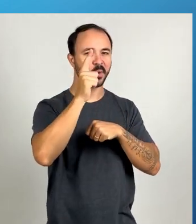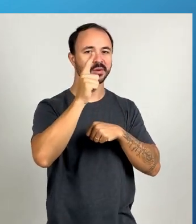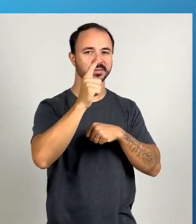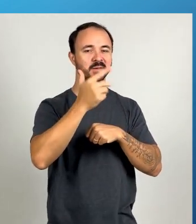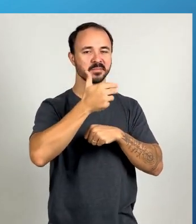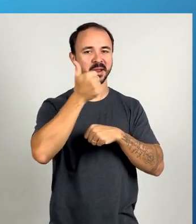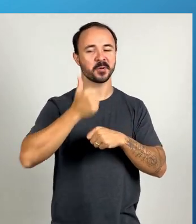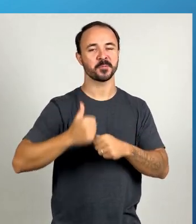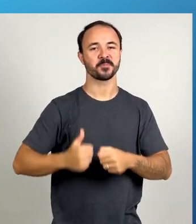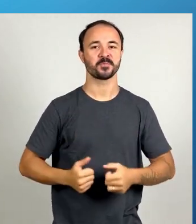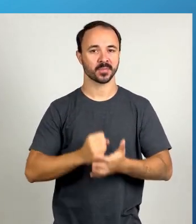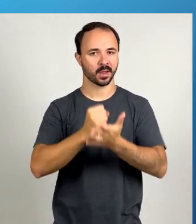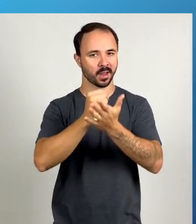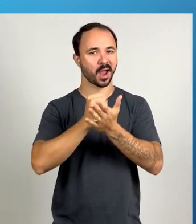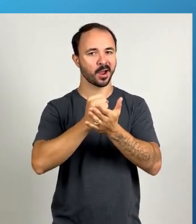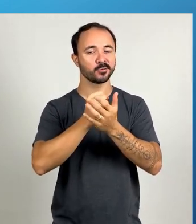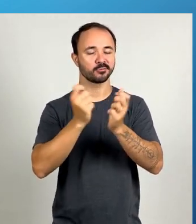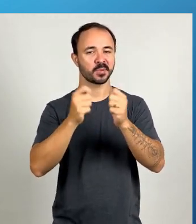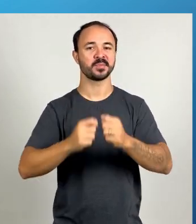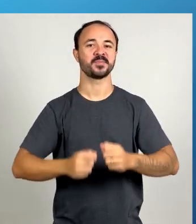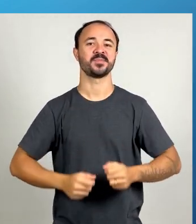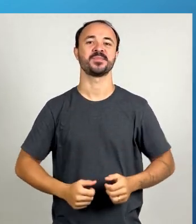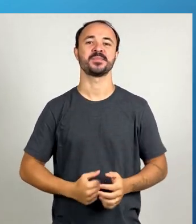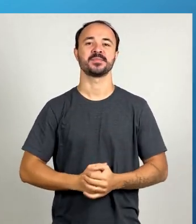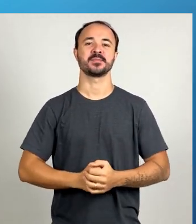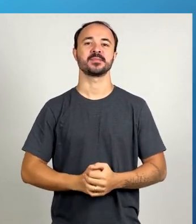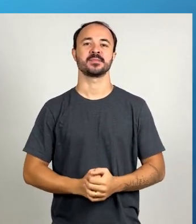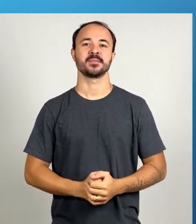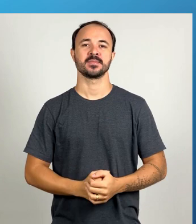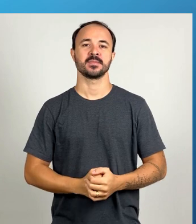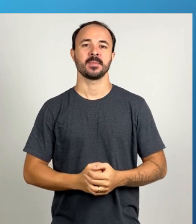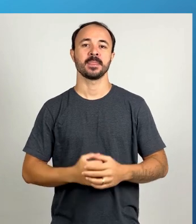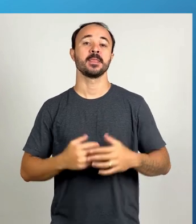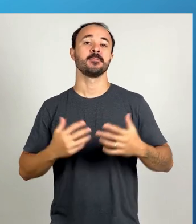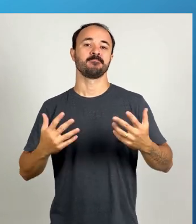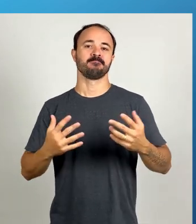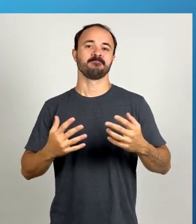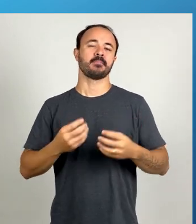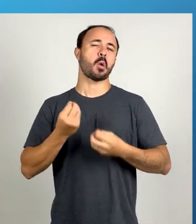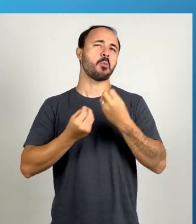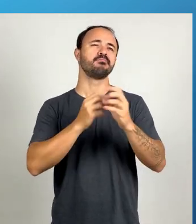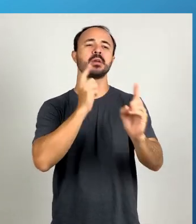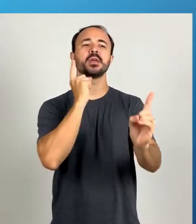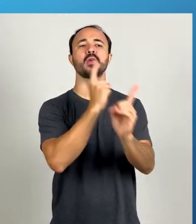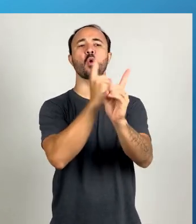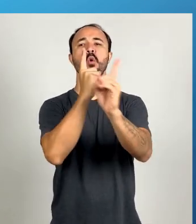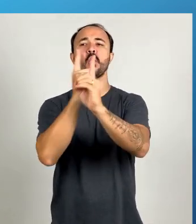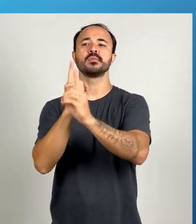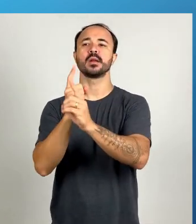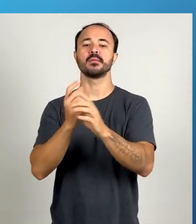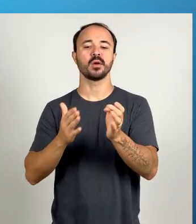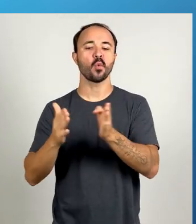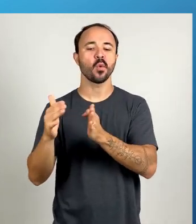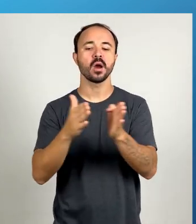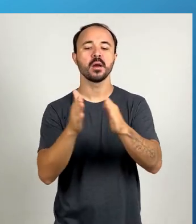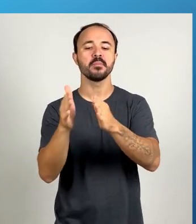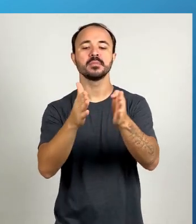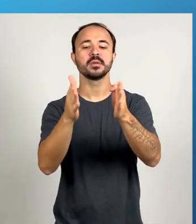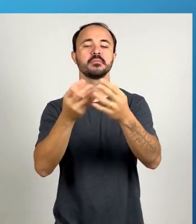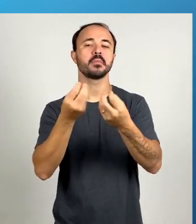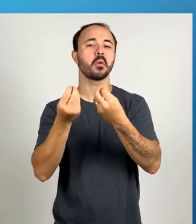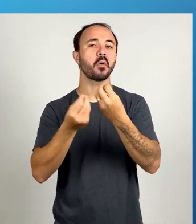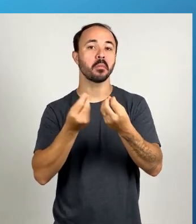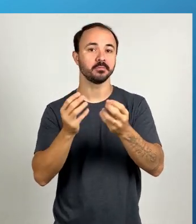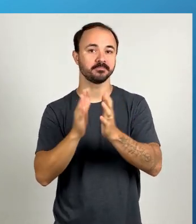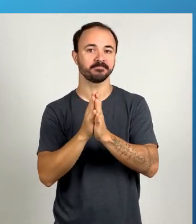essa localização, tá? Da rosa dos ventos. Encontrando o caminho. Acompanha com a prof aqui. Os